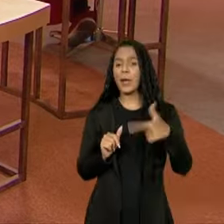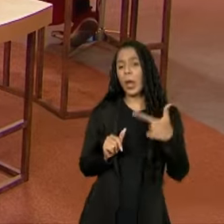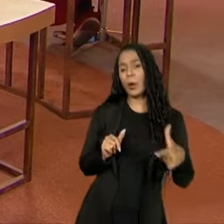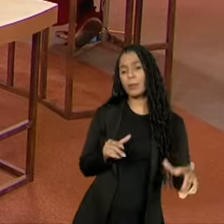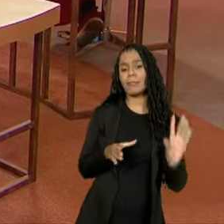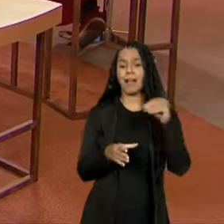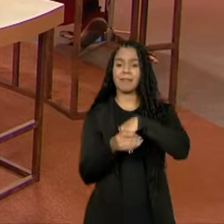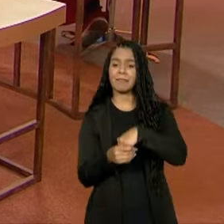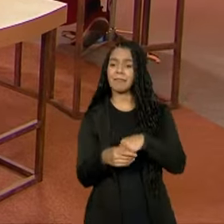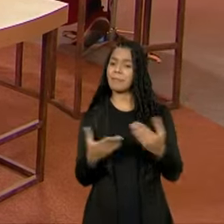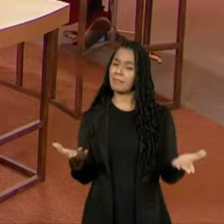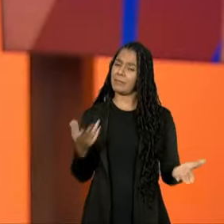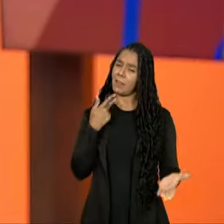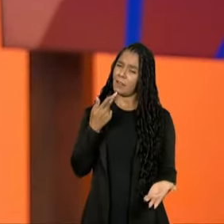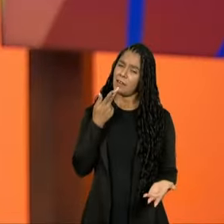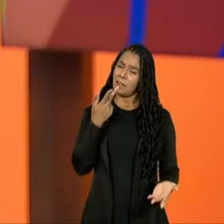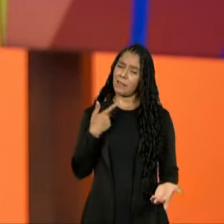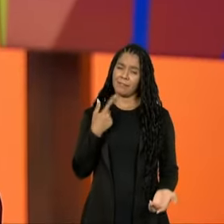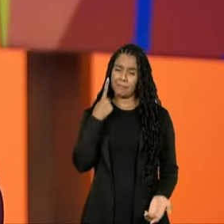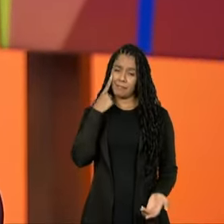envolvimento. Eu falei, olha só.